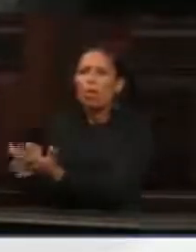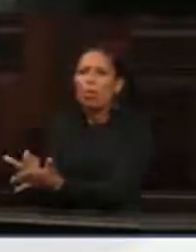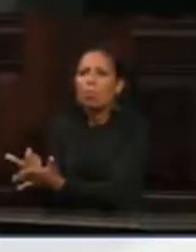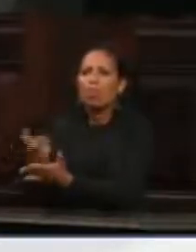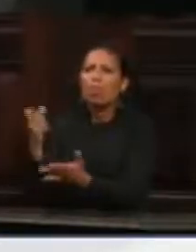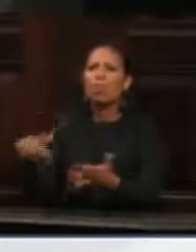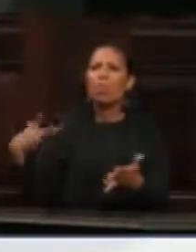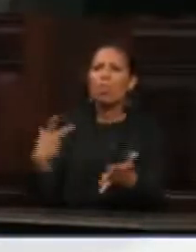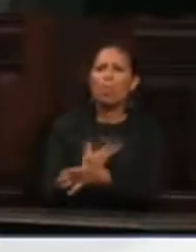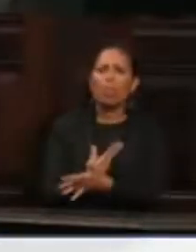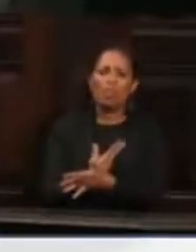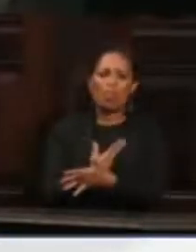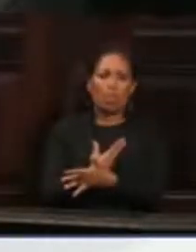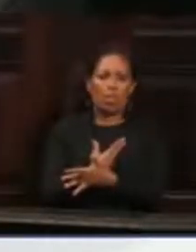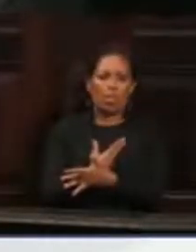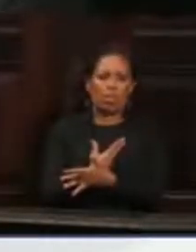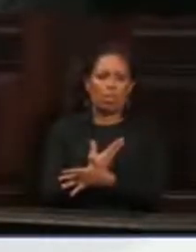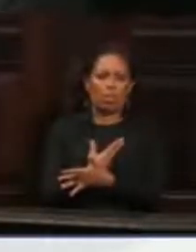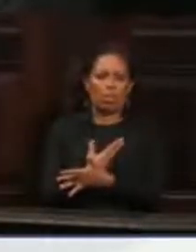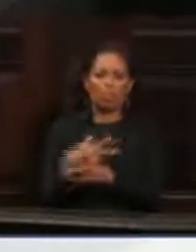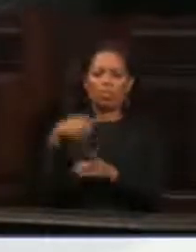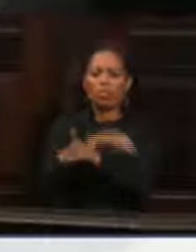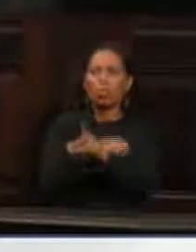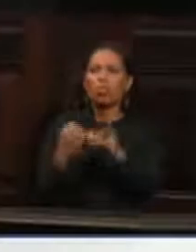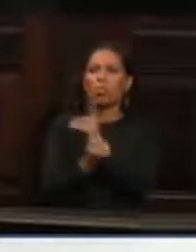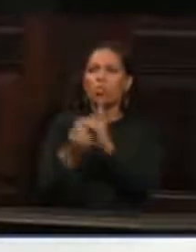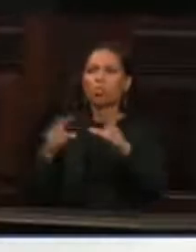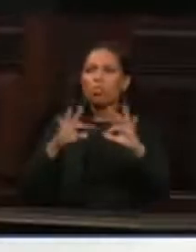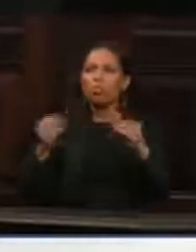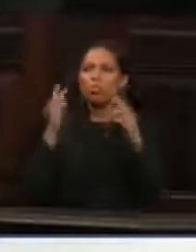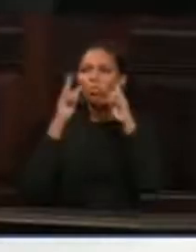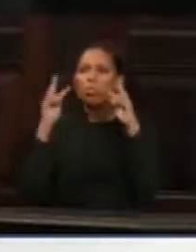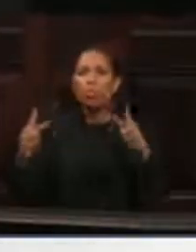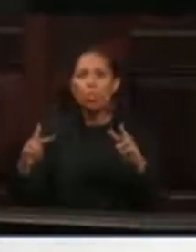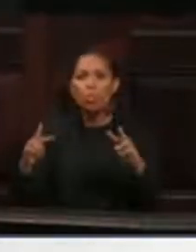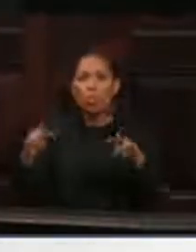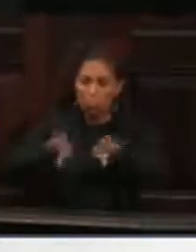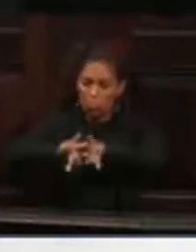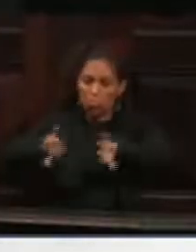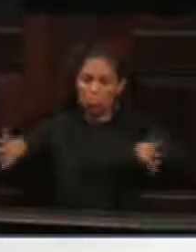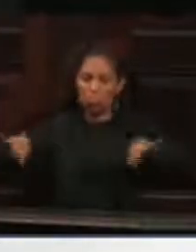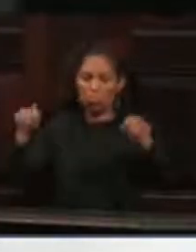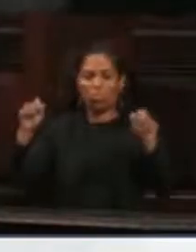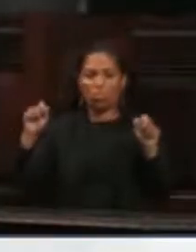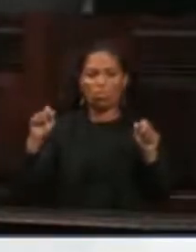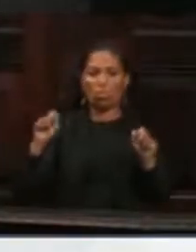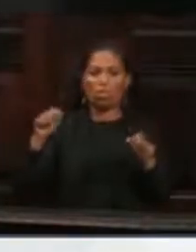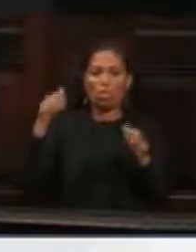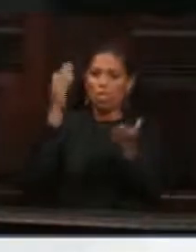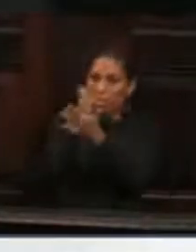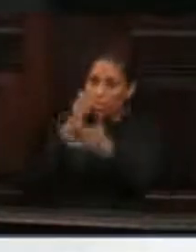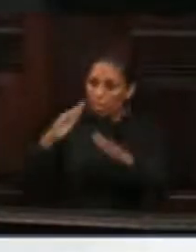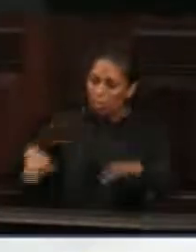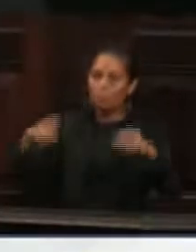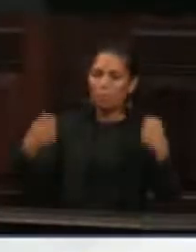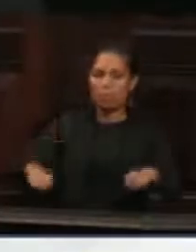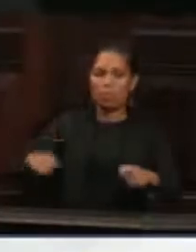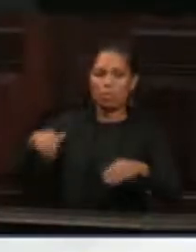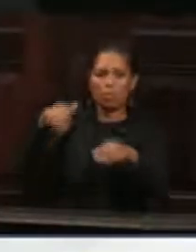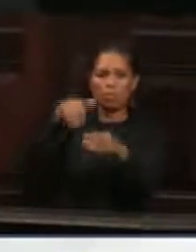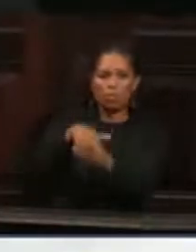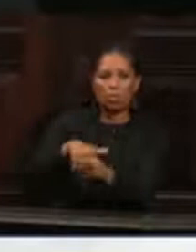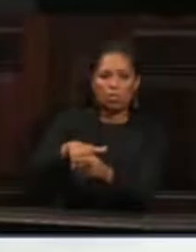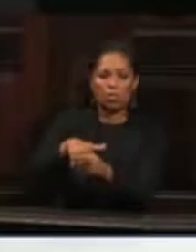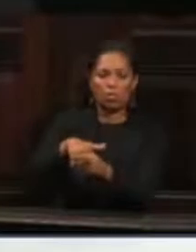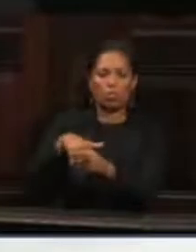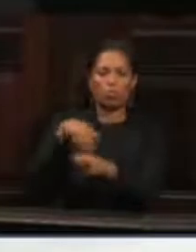falou, acaba segregando a população, dividindo. E a gente tem que dar um basta nisso. A eleição... Essa eleição de